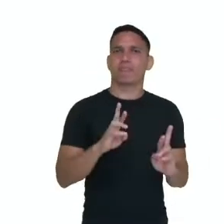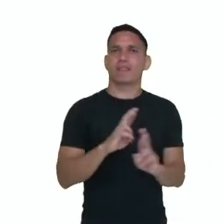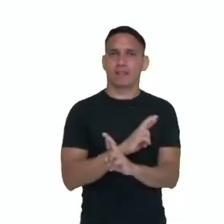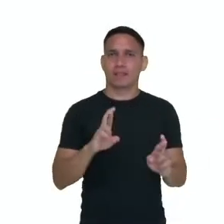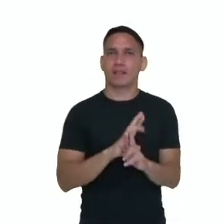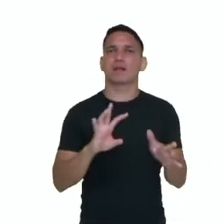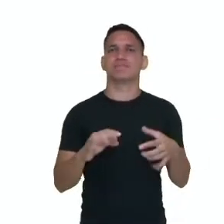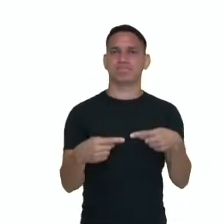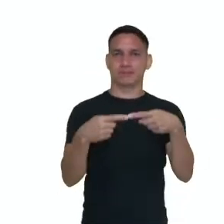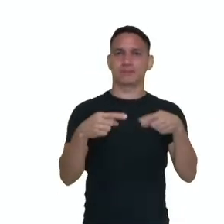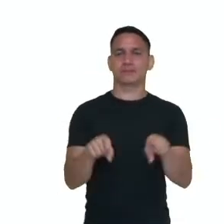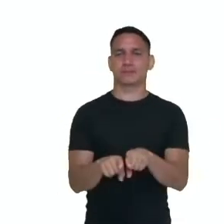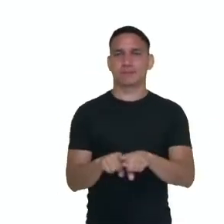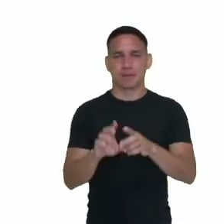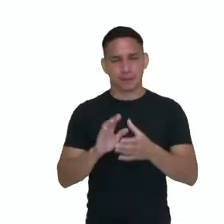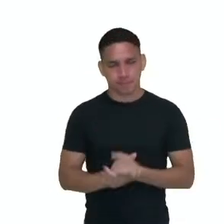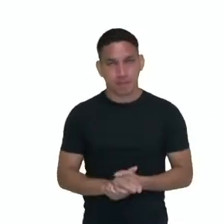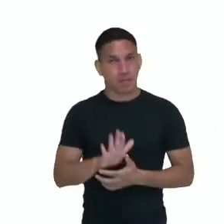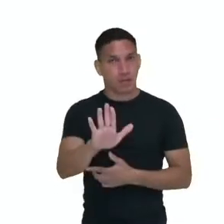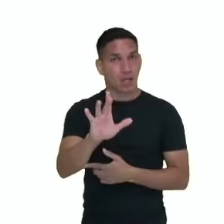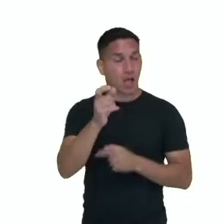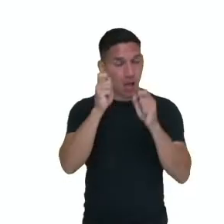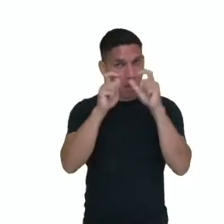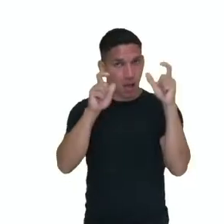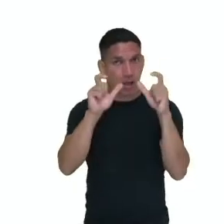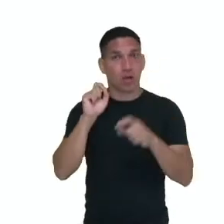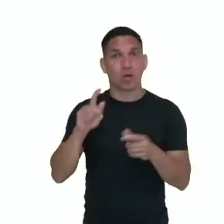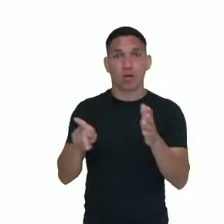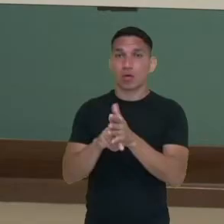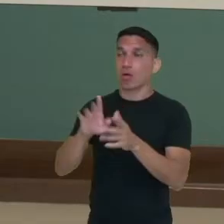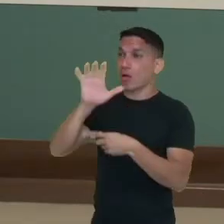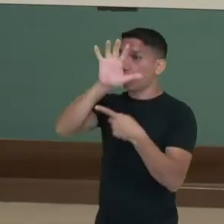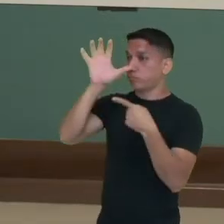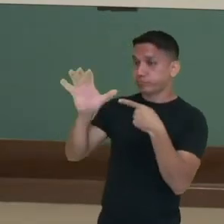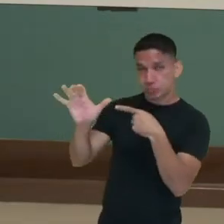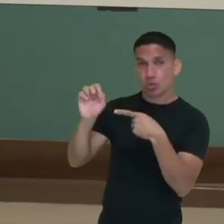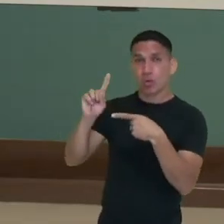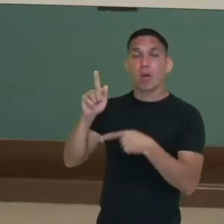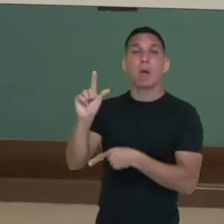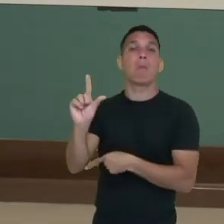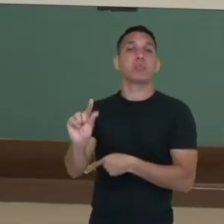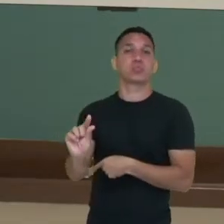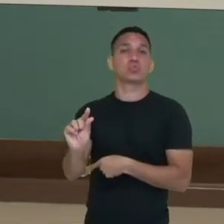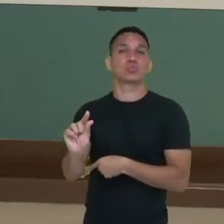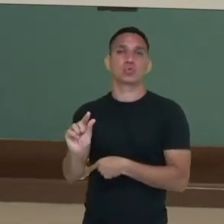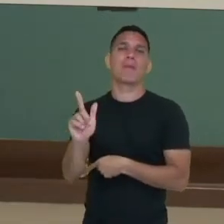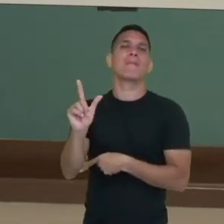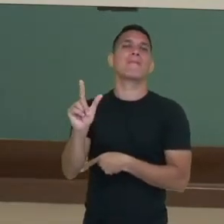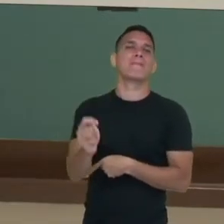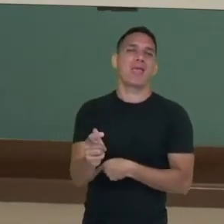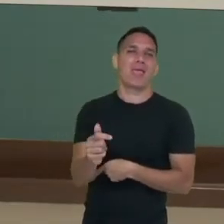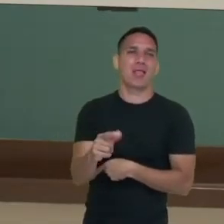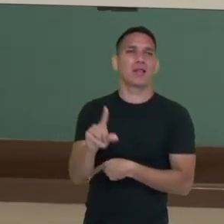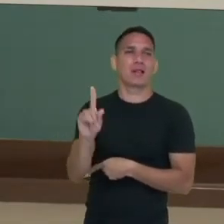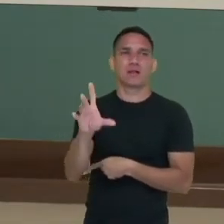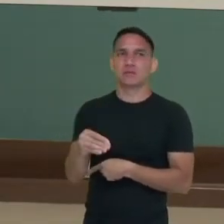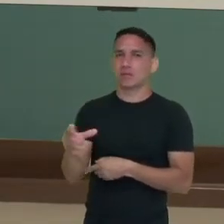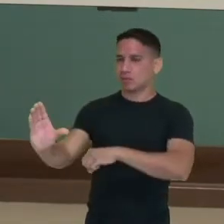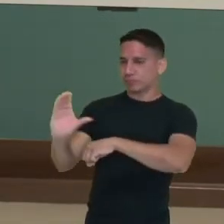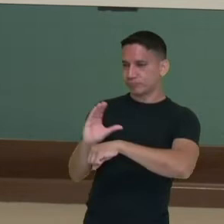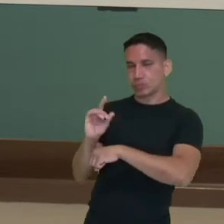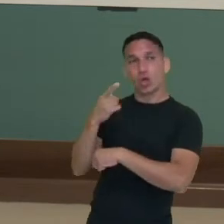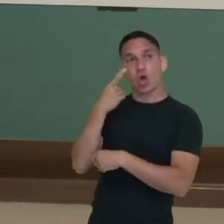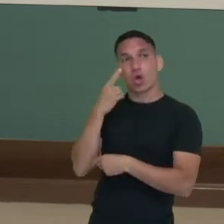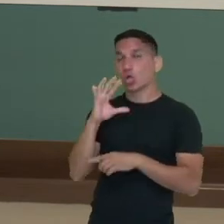mais. Mas repare, o continente africano é o que menos recebe investimentos estrangeiros de modo geral. Olha só, tudo que